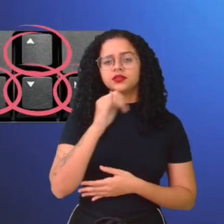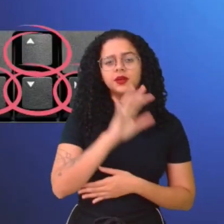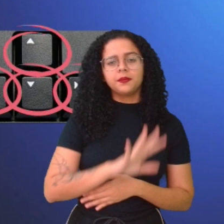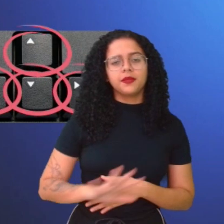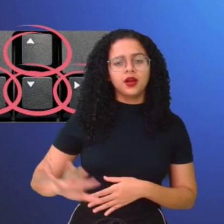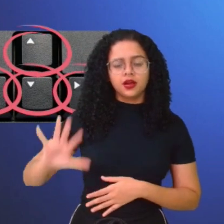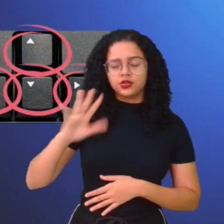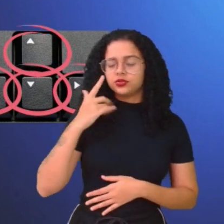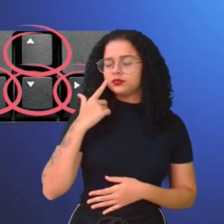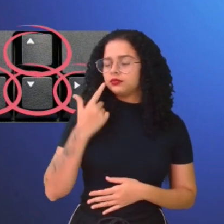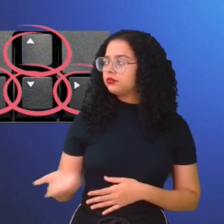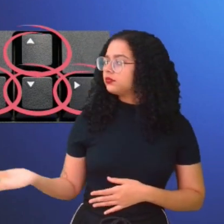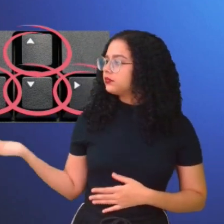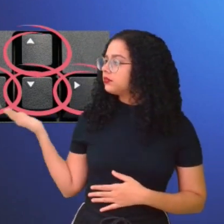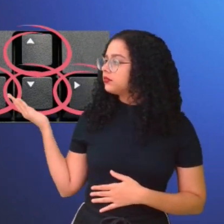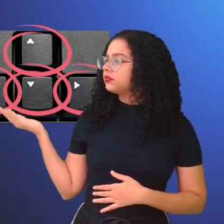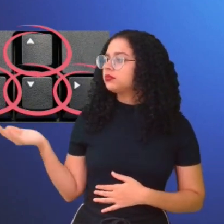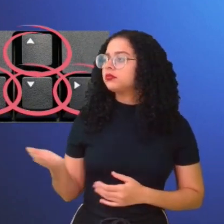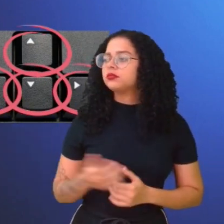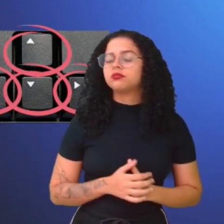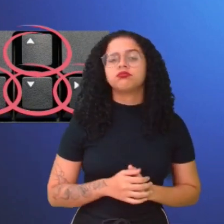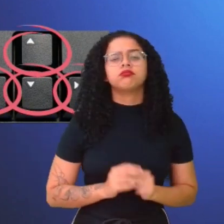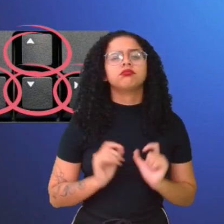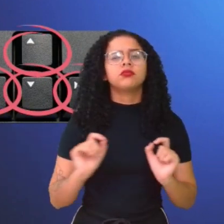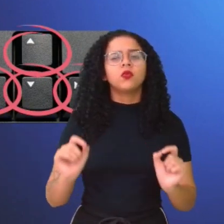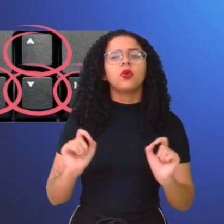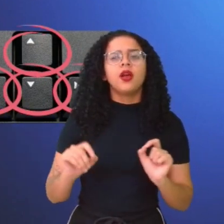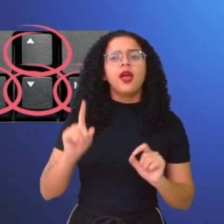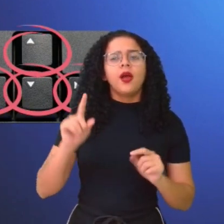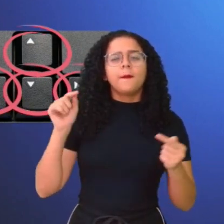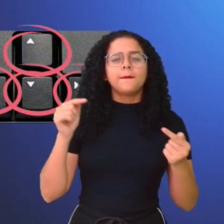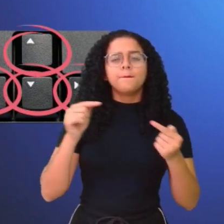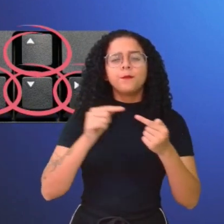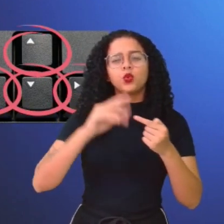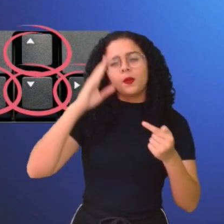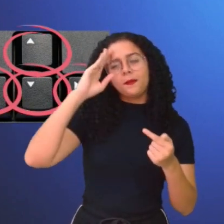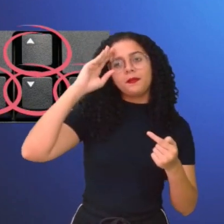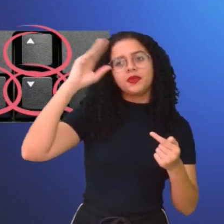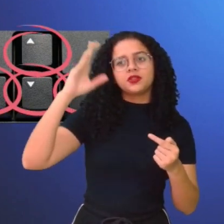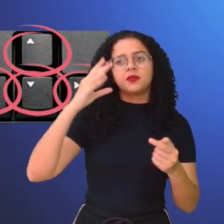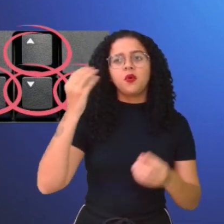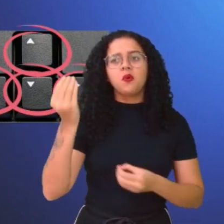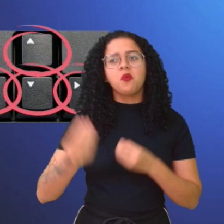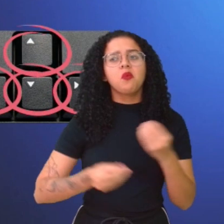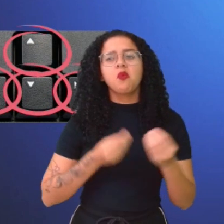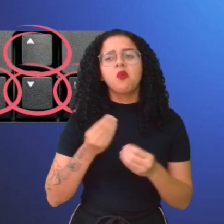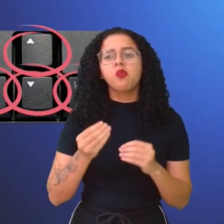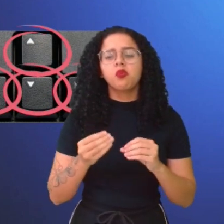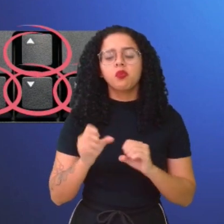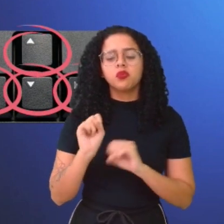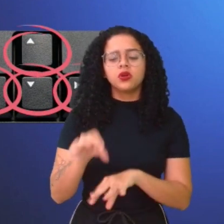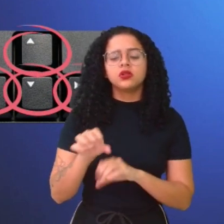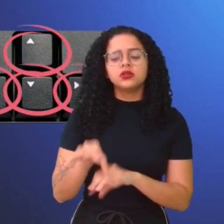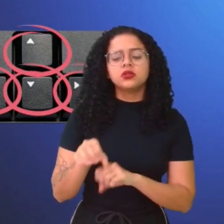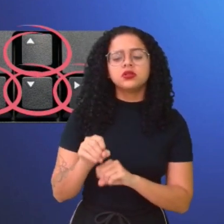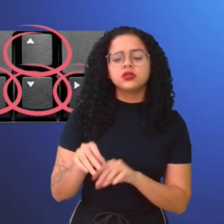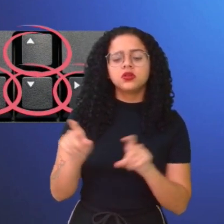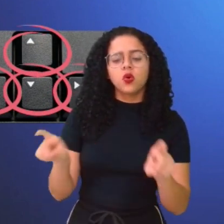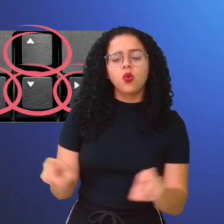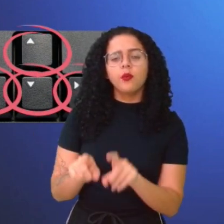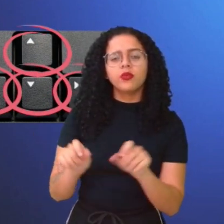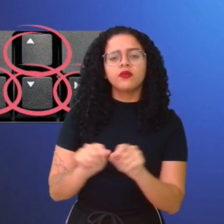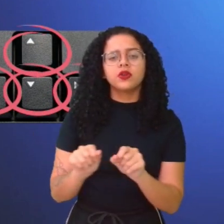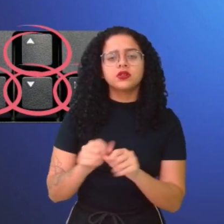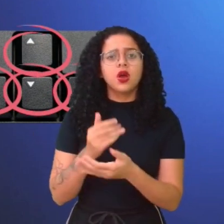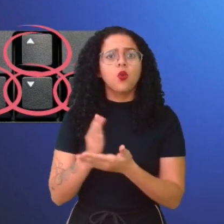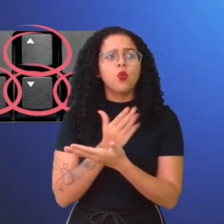imagem é basicamente o ponto principal da aula de hoje. Como a gente ensina um computador a fazer